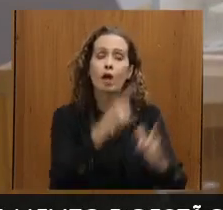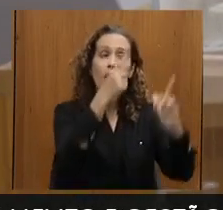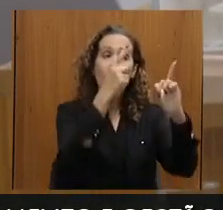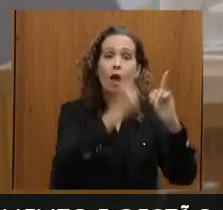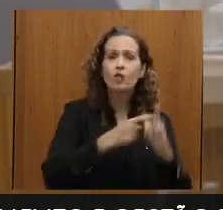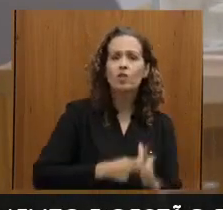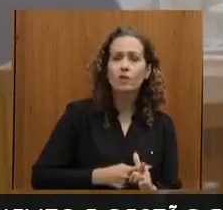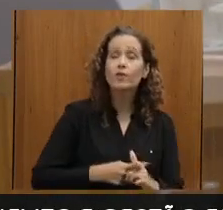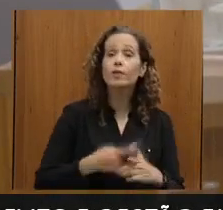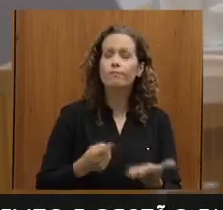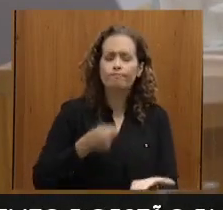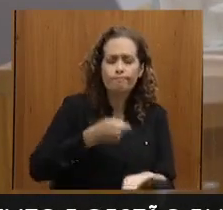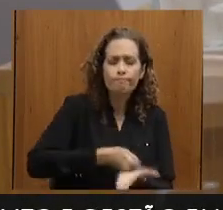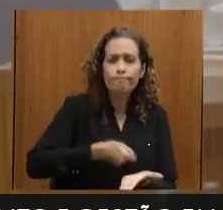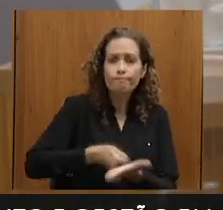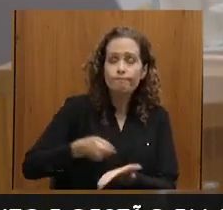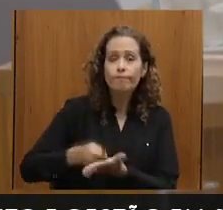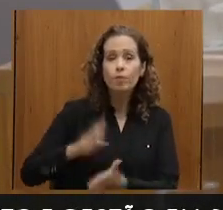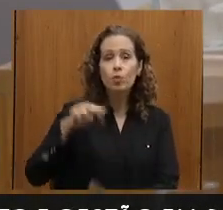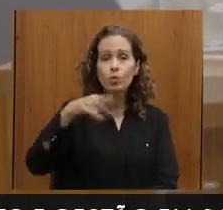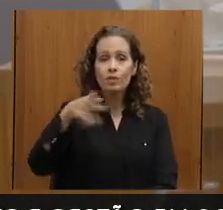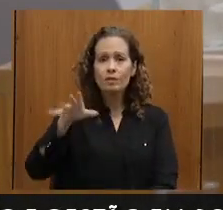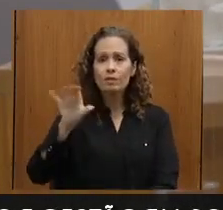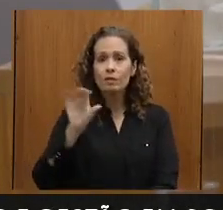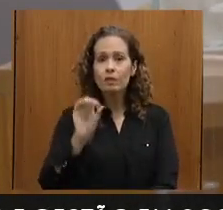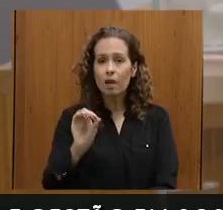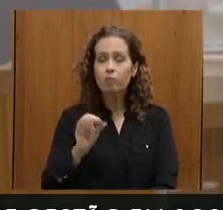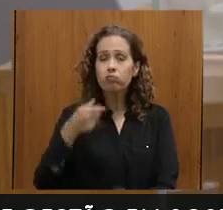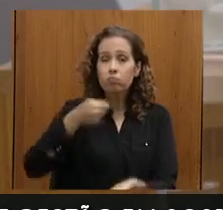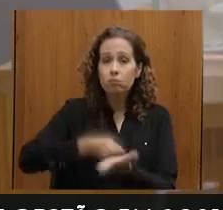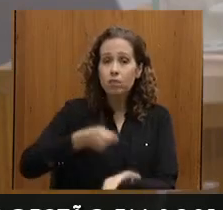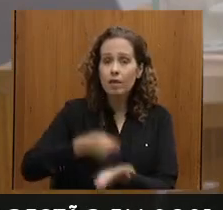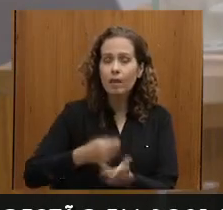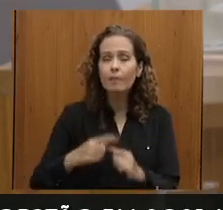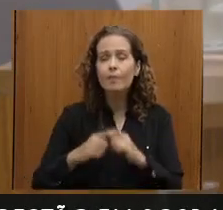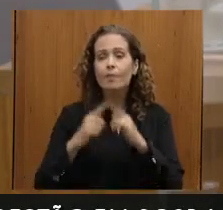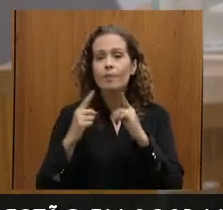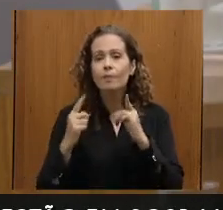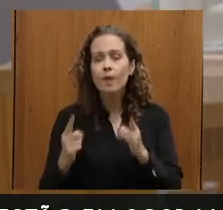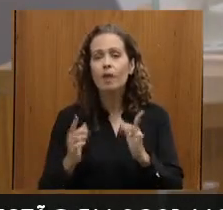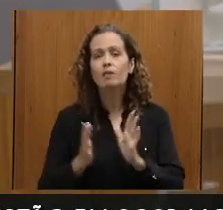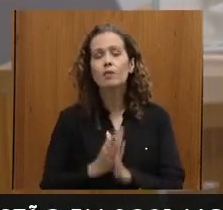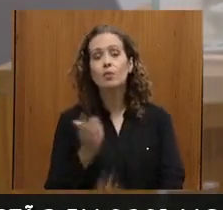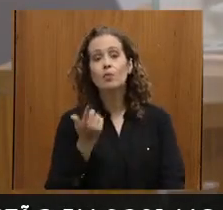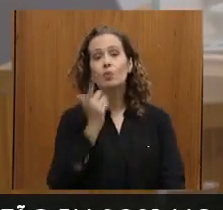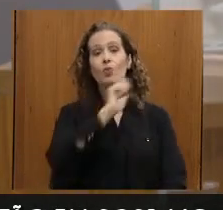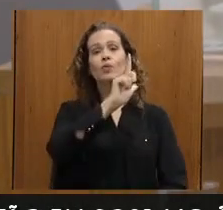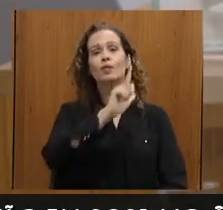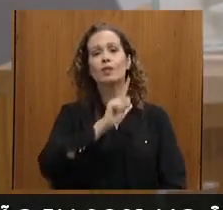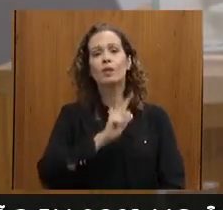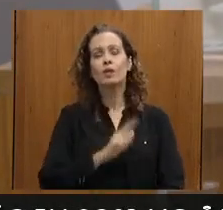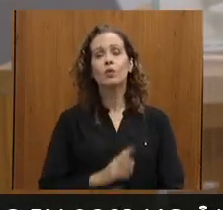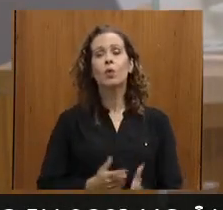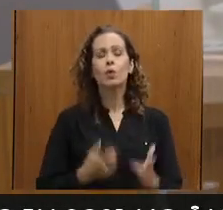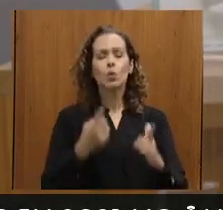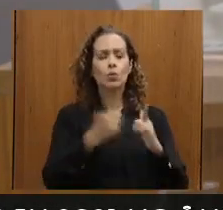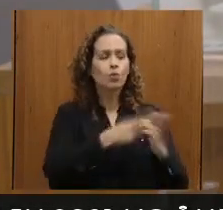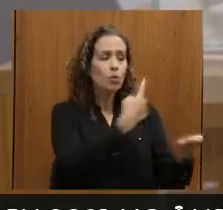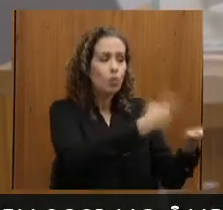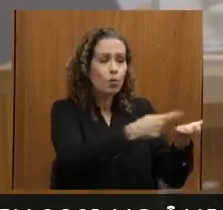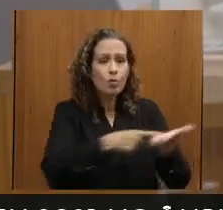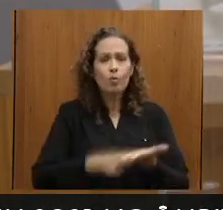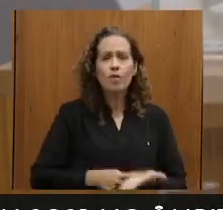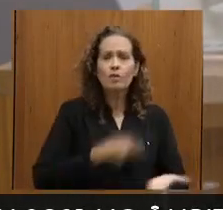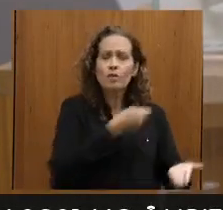consiga pagar as suas dívidas com a União sem sacrificar os seus compromissos, sem sacrificar o seu fluxo de caixa, sem sacrificar